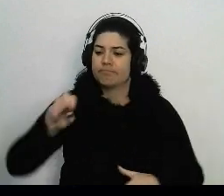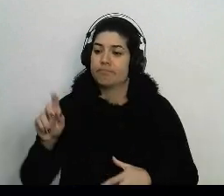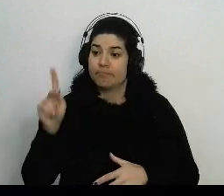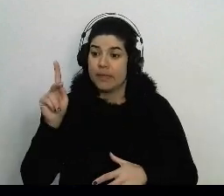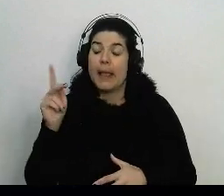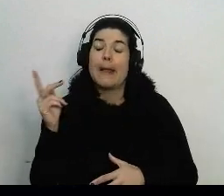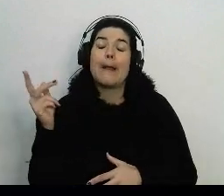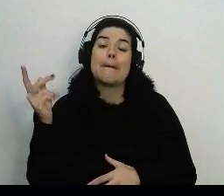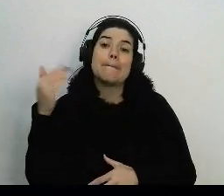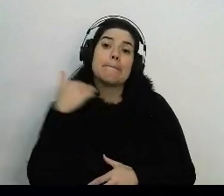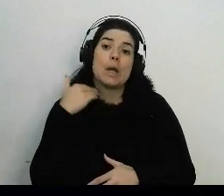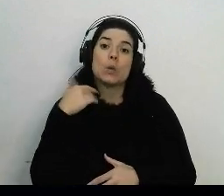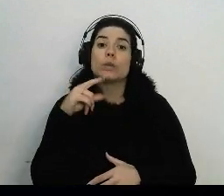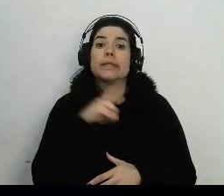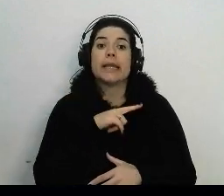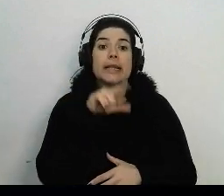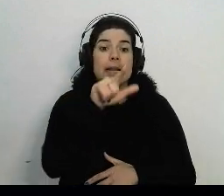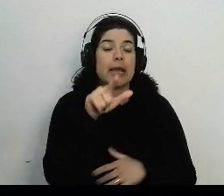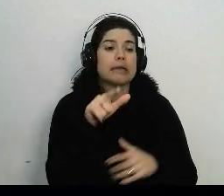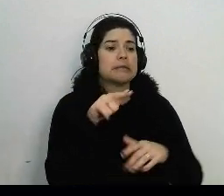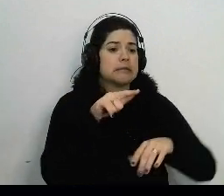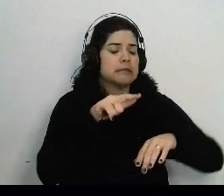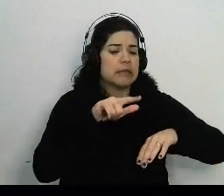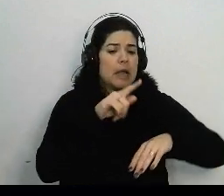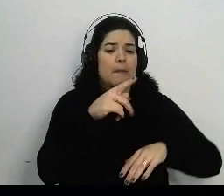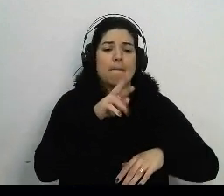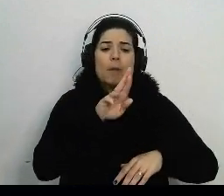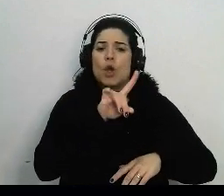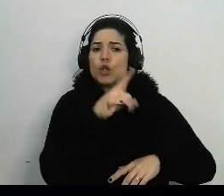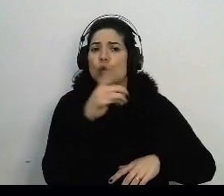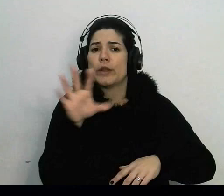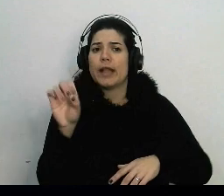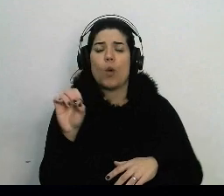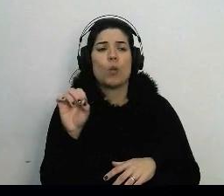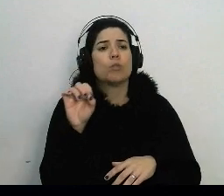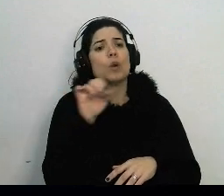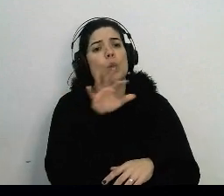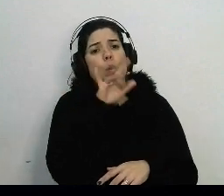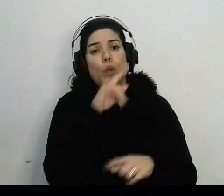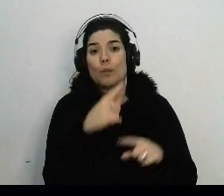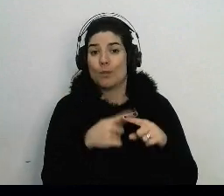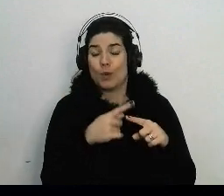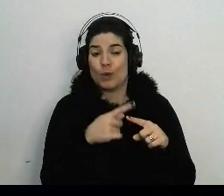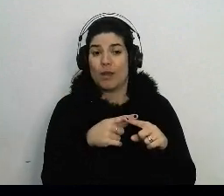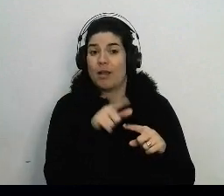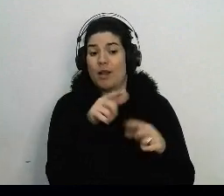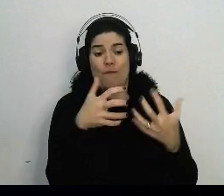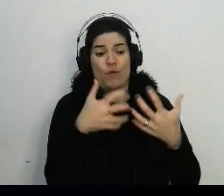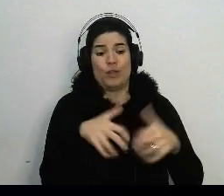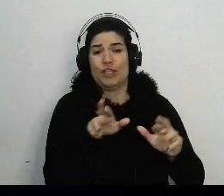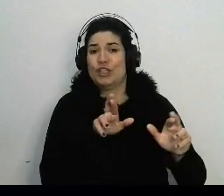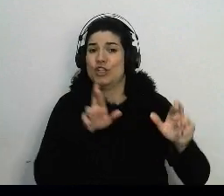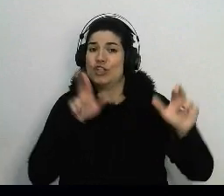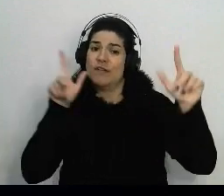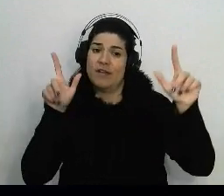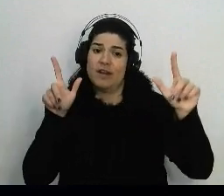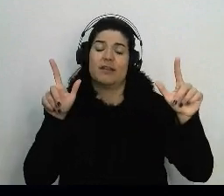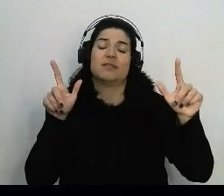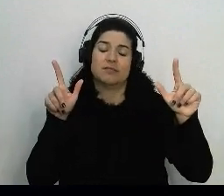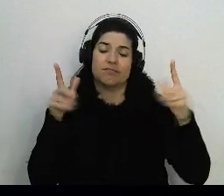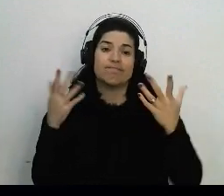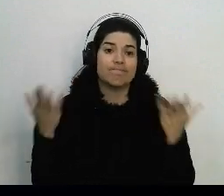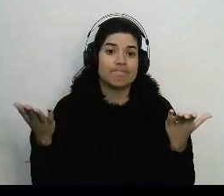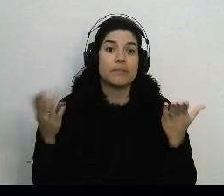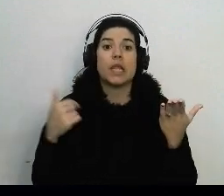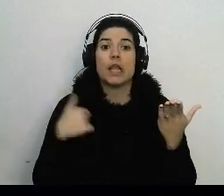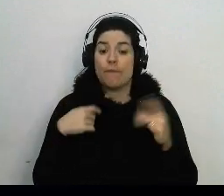chegou em produção, a hora que eu rodei com o Postgres lá em produção, deu ruim, porque o Postgres funciona de um jeitinho diferente com alguma coisa. Então, eu fazendo